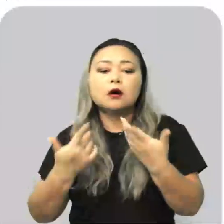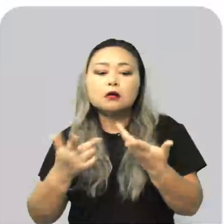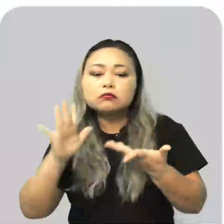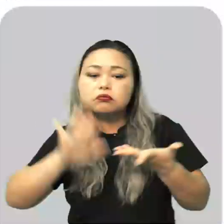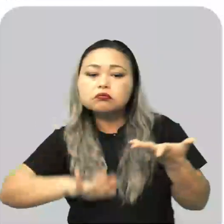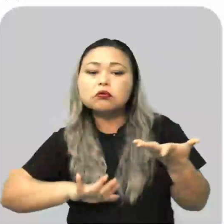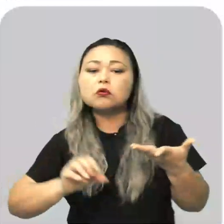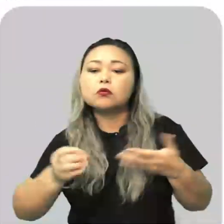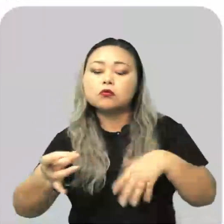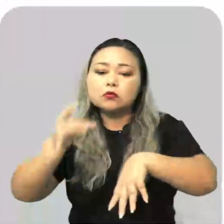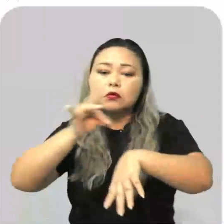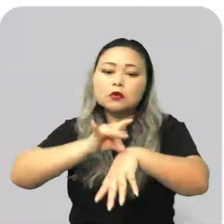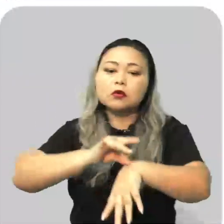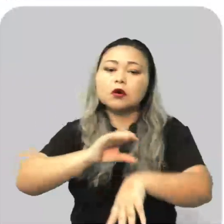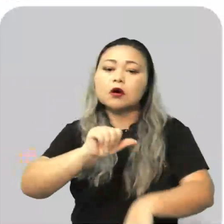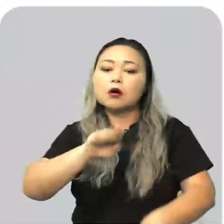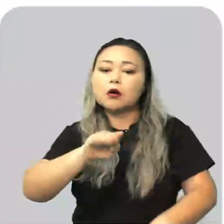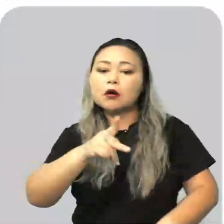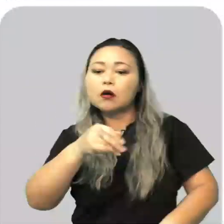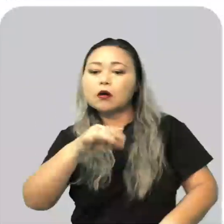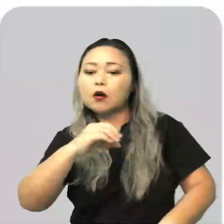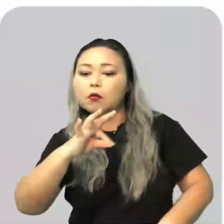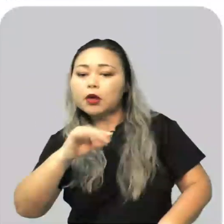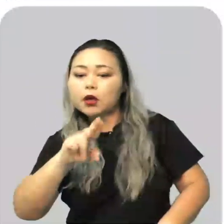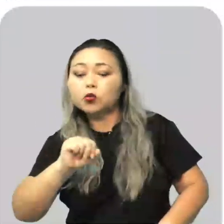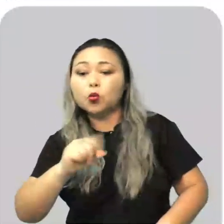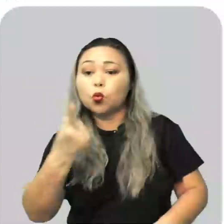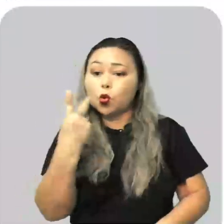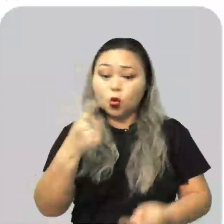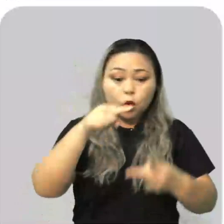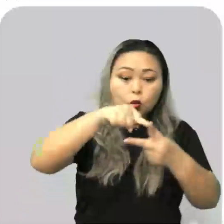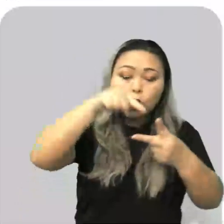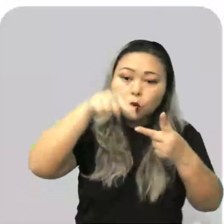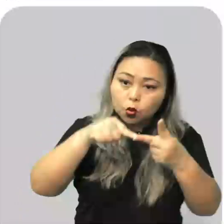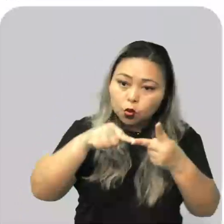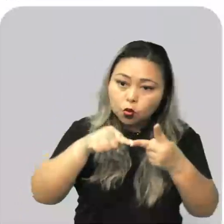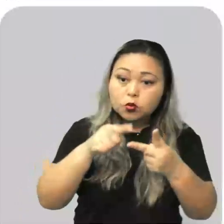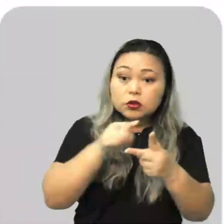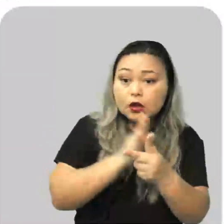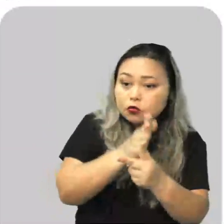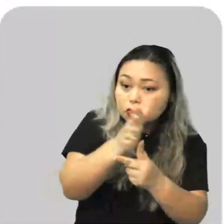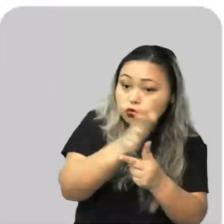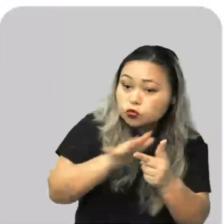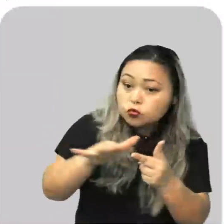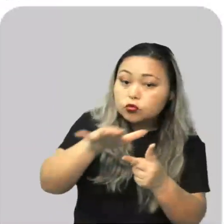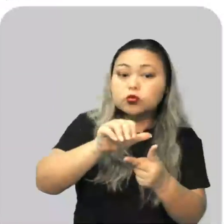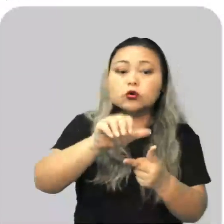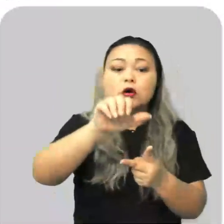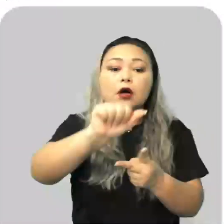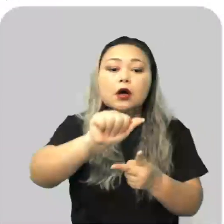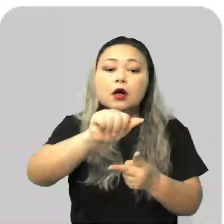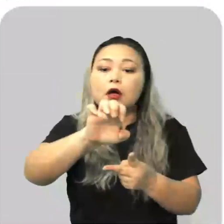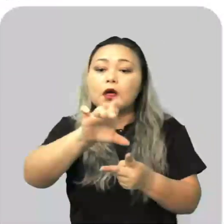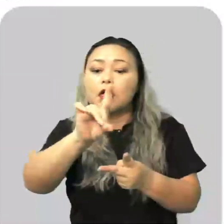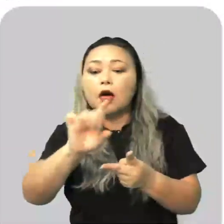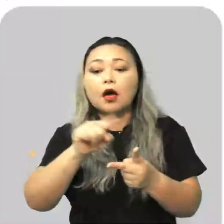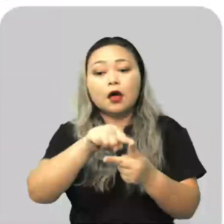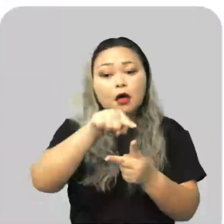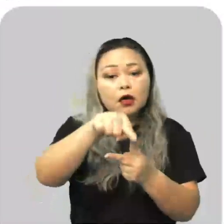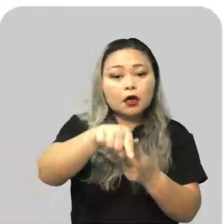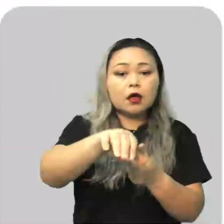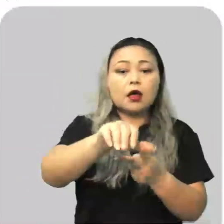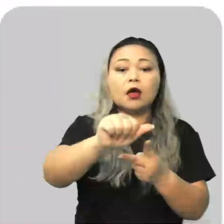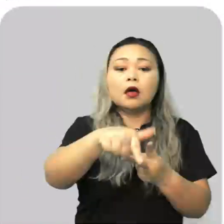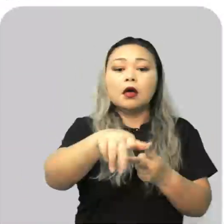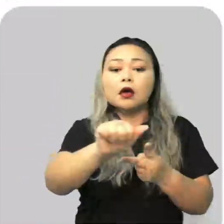menos comumente pelo mosquito Aedes albopictus. Então, você vai ter o gênero Aedes e as duas espécies,